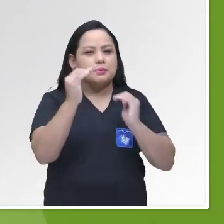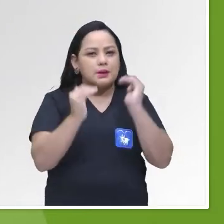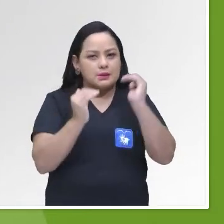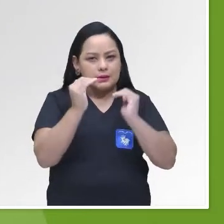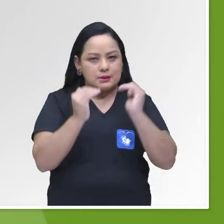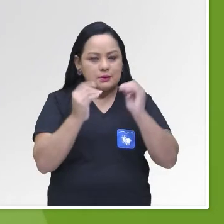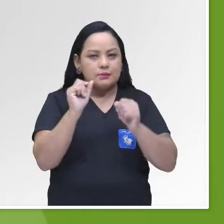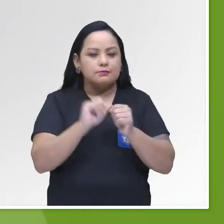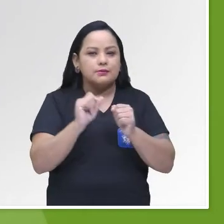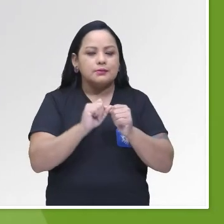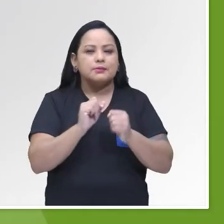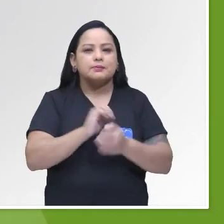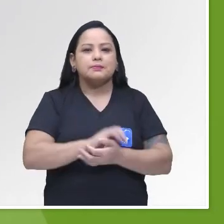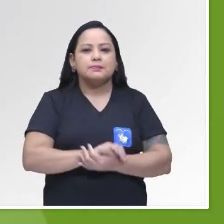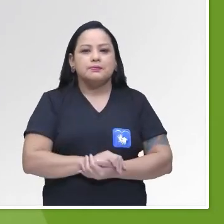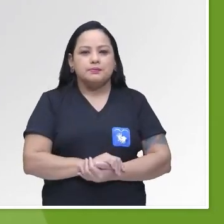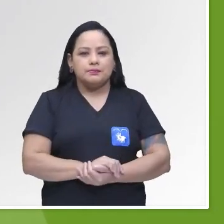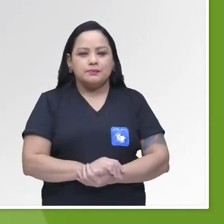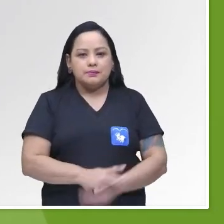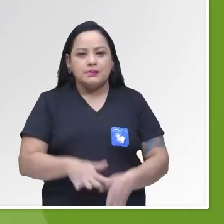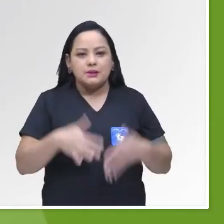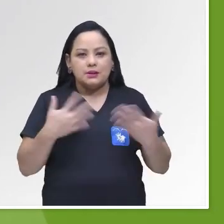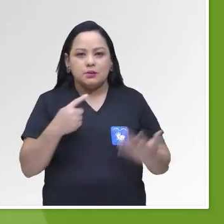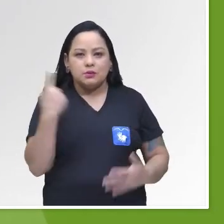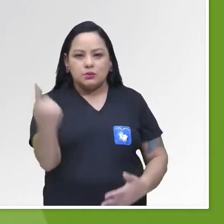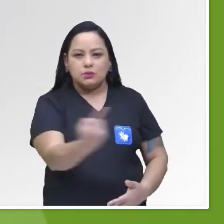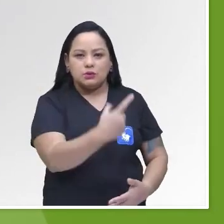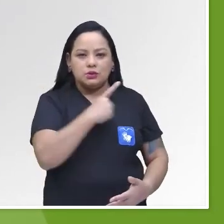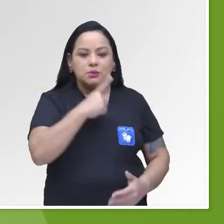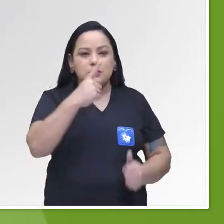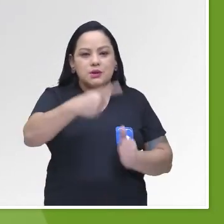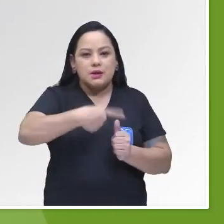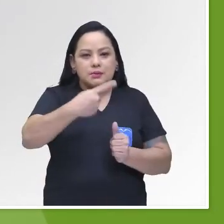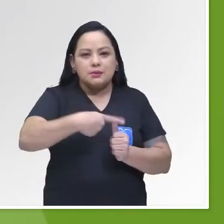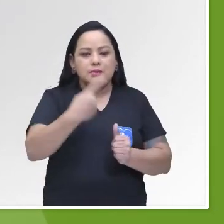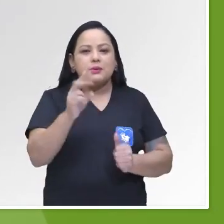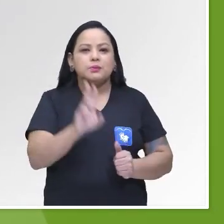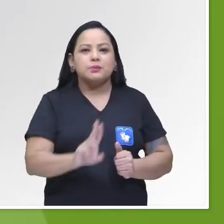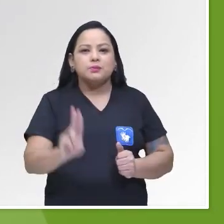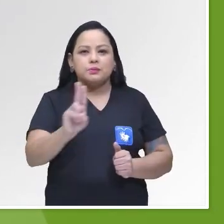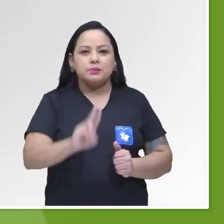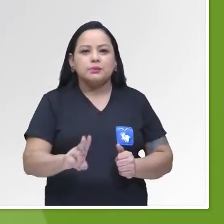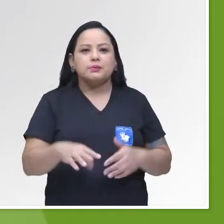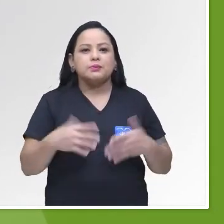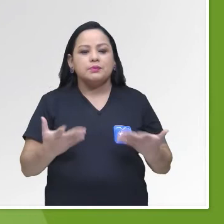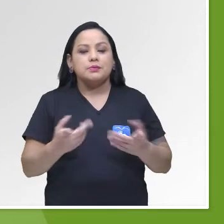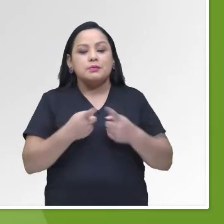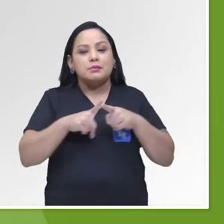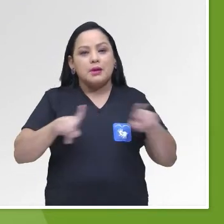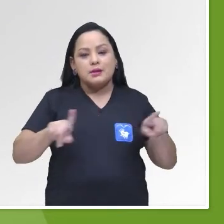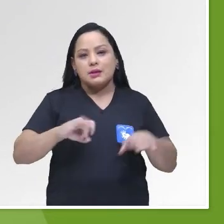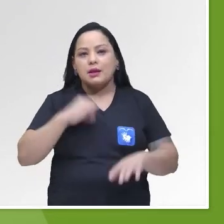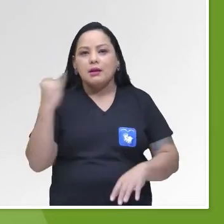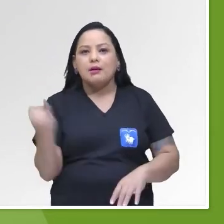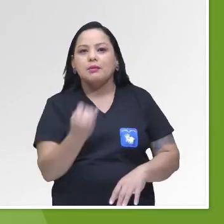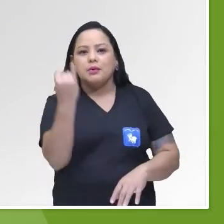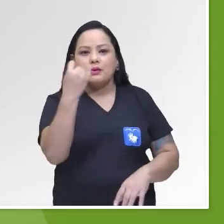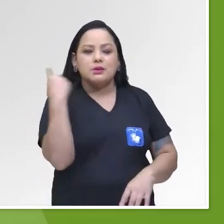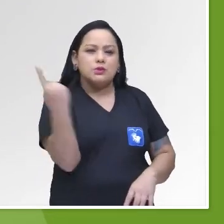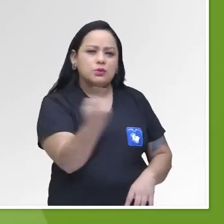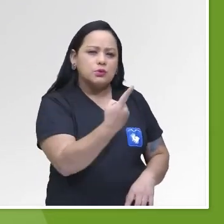balanceamento, ok? Então, nós temos aqui a nossa primeira aplicação, né? Mas é importante a